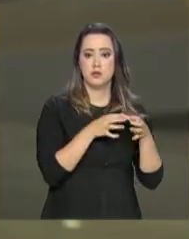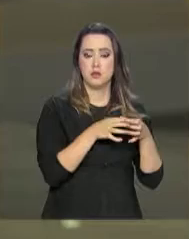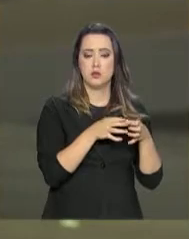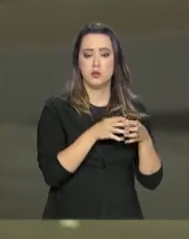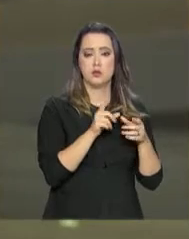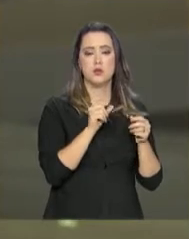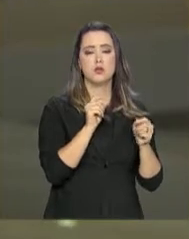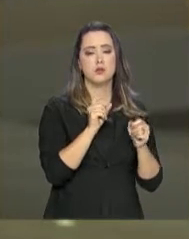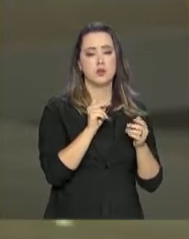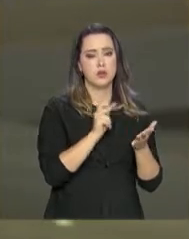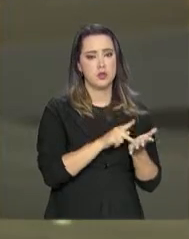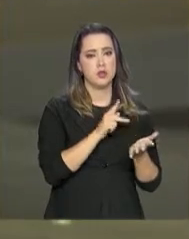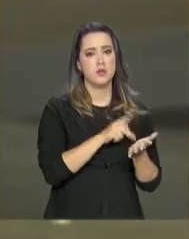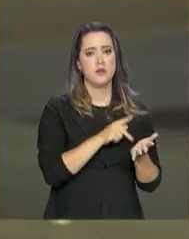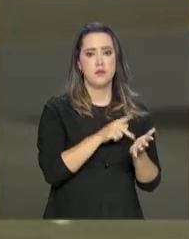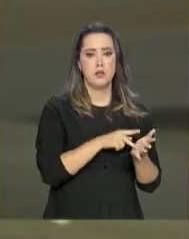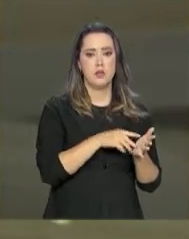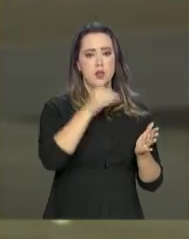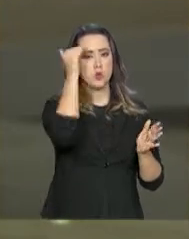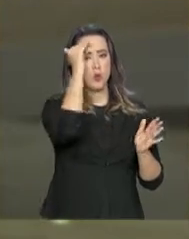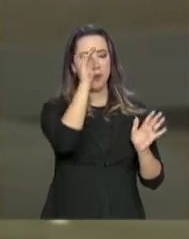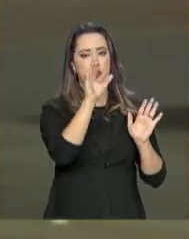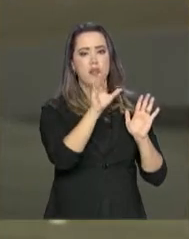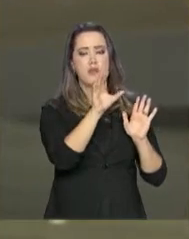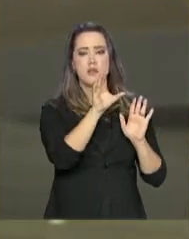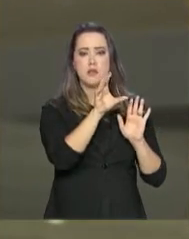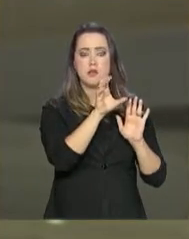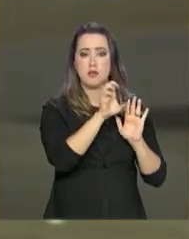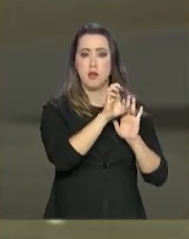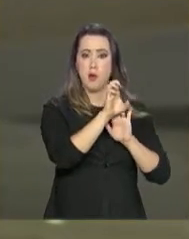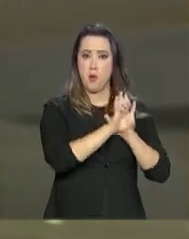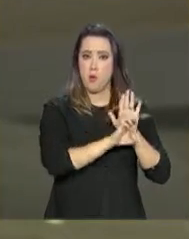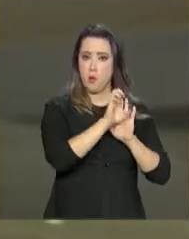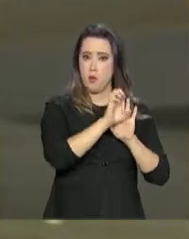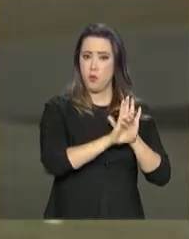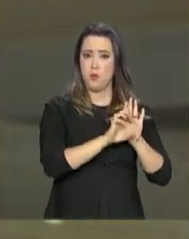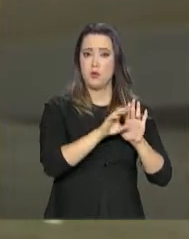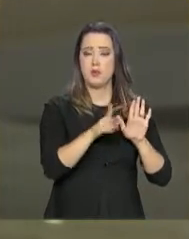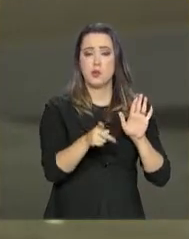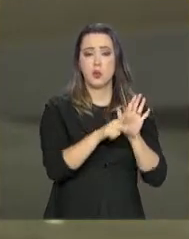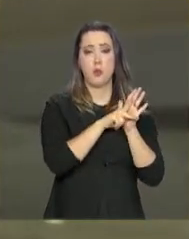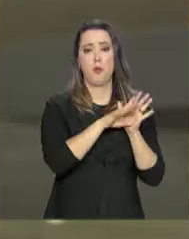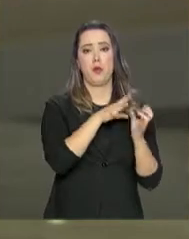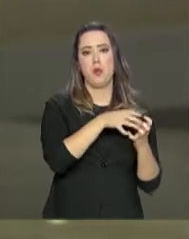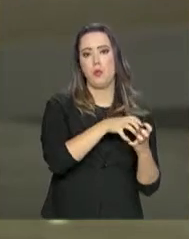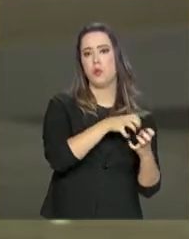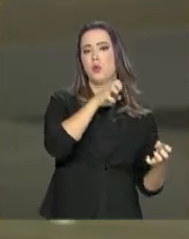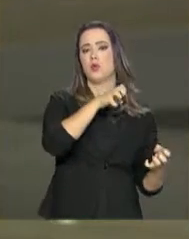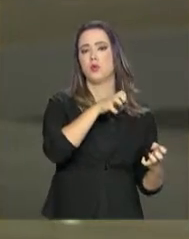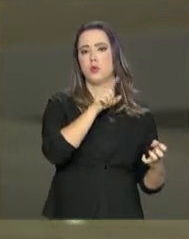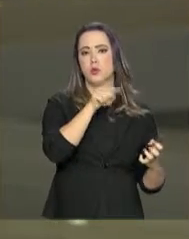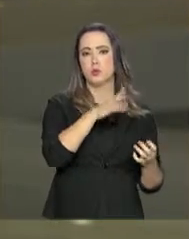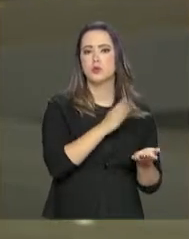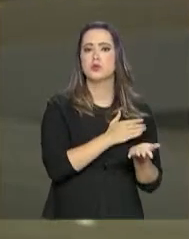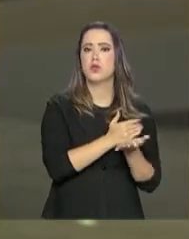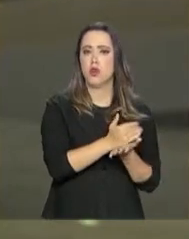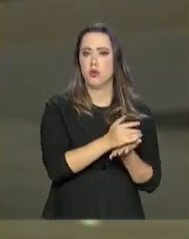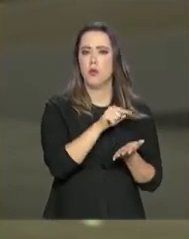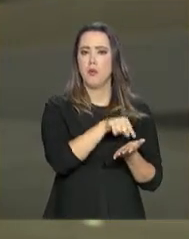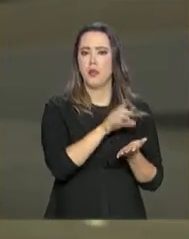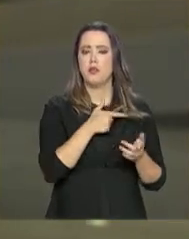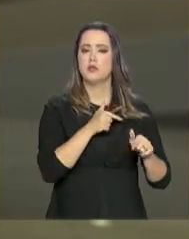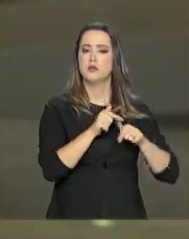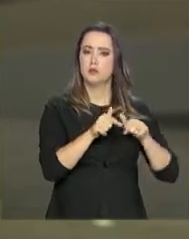valer aquilo que está previsto no estatuto do idoso com essa aparelhagem uma aparelhagem inicial muito vai contribuir